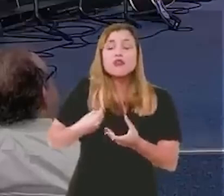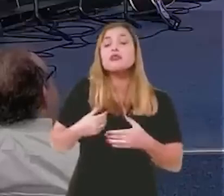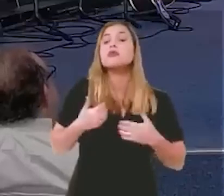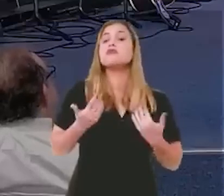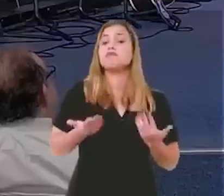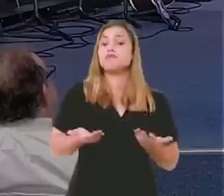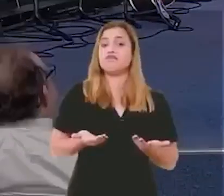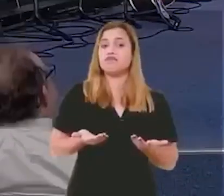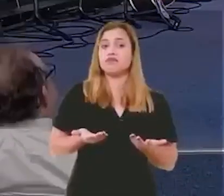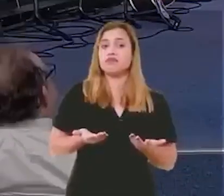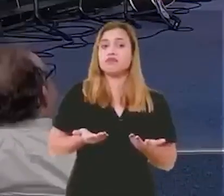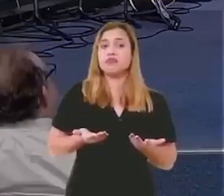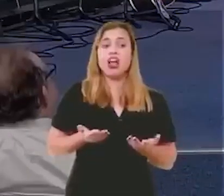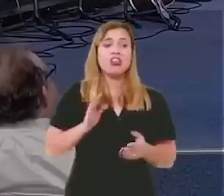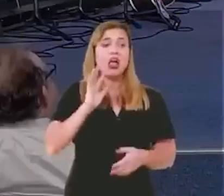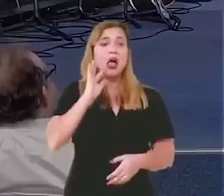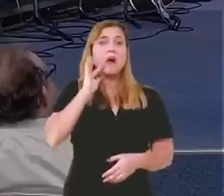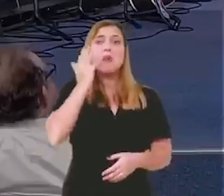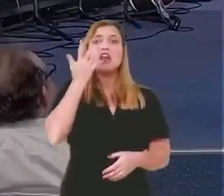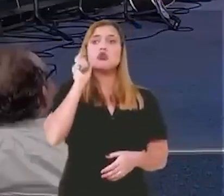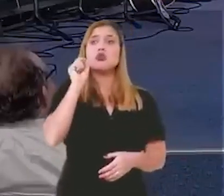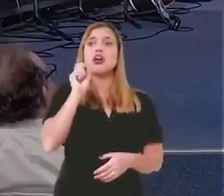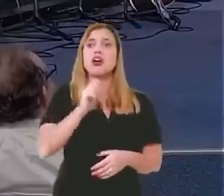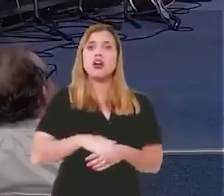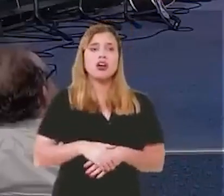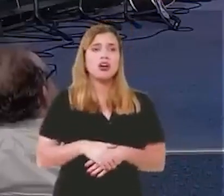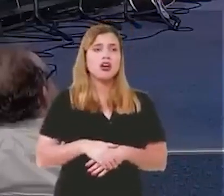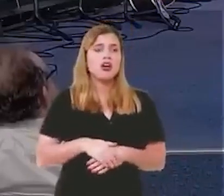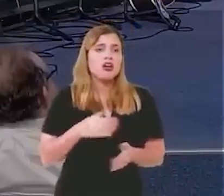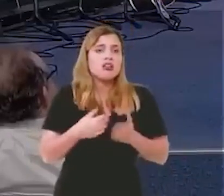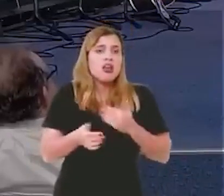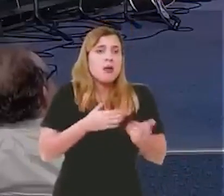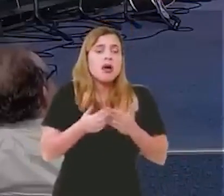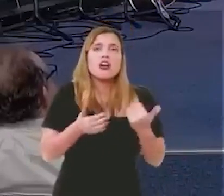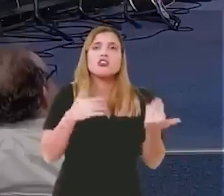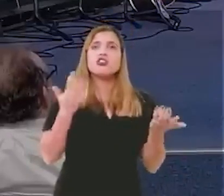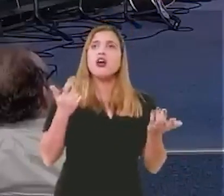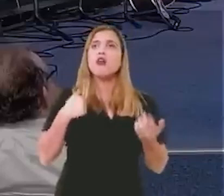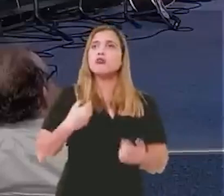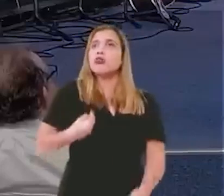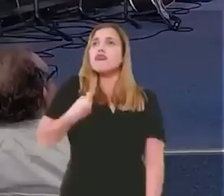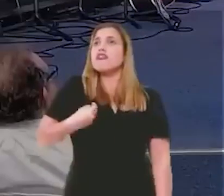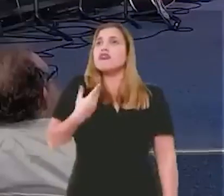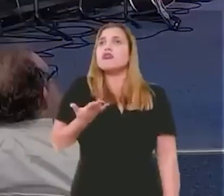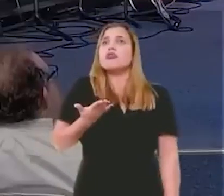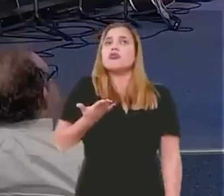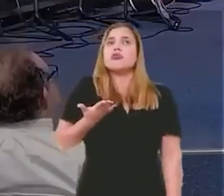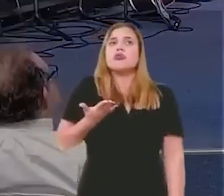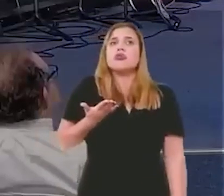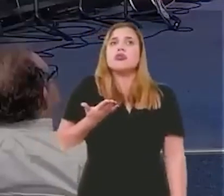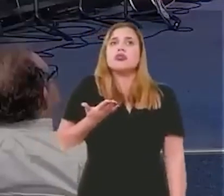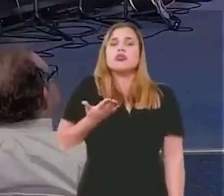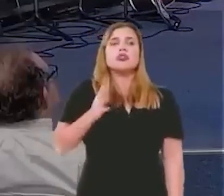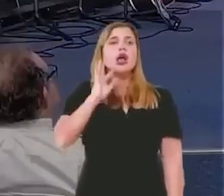Será que o acaso nos deixou aqui? Será que uma explosão preparou esse berço para nós?